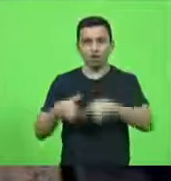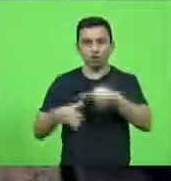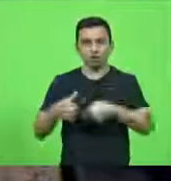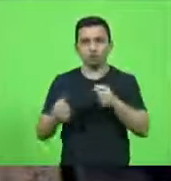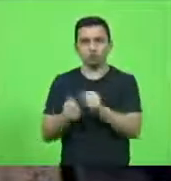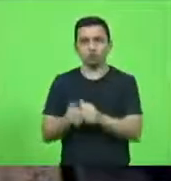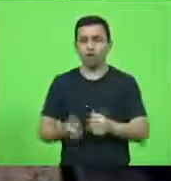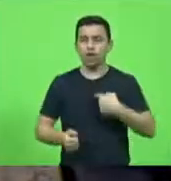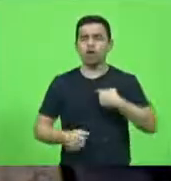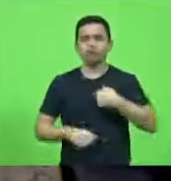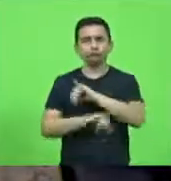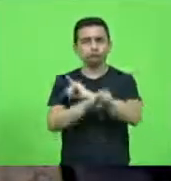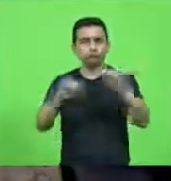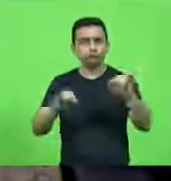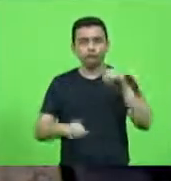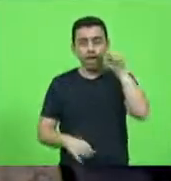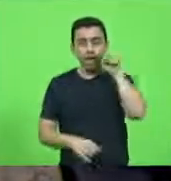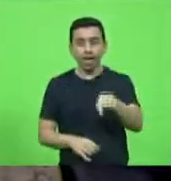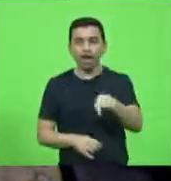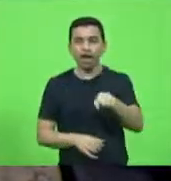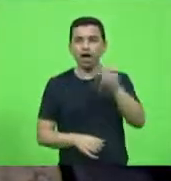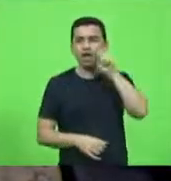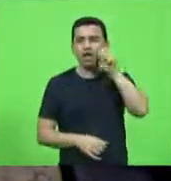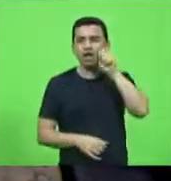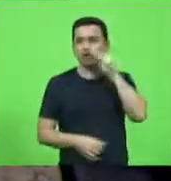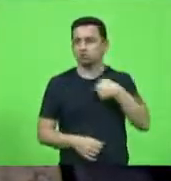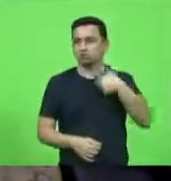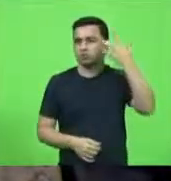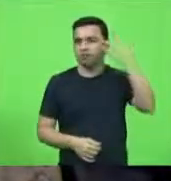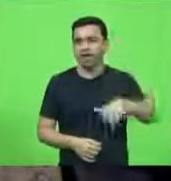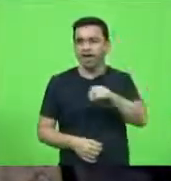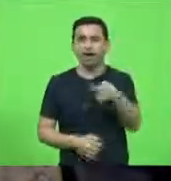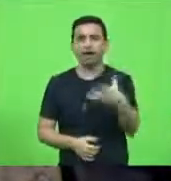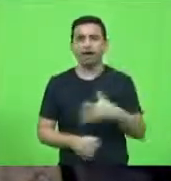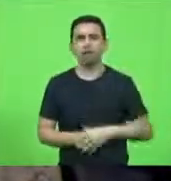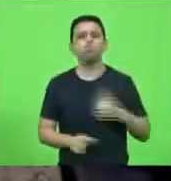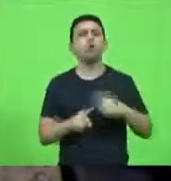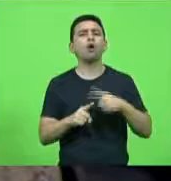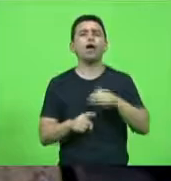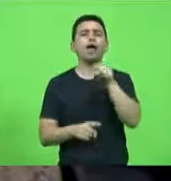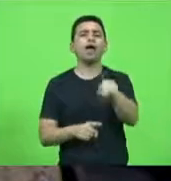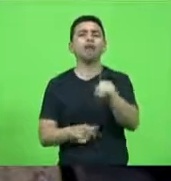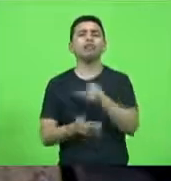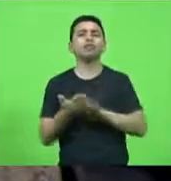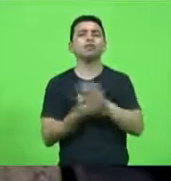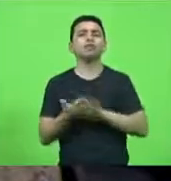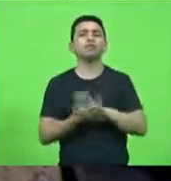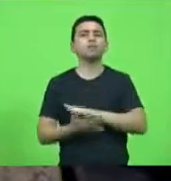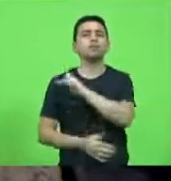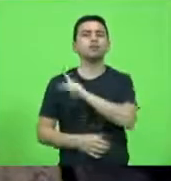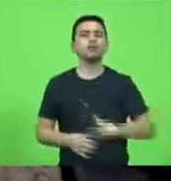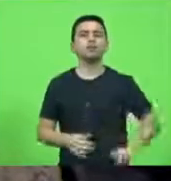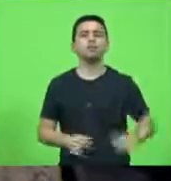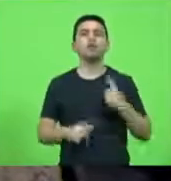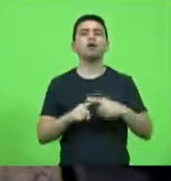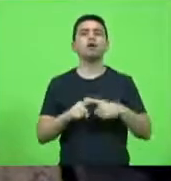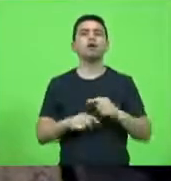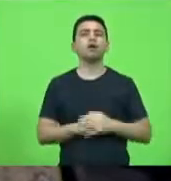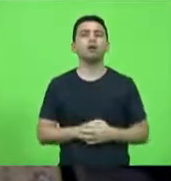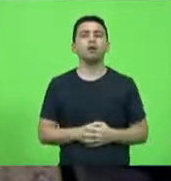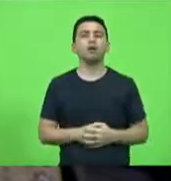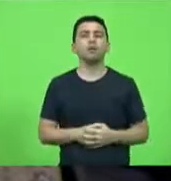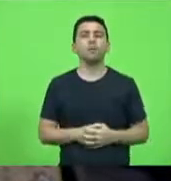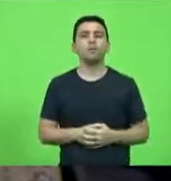Lanço aqui hoje ela como candidata, nem sei se ela quer, mas aqui, por que não ela presidente da comissão? Por que não ela presidente da